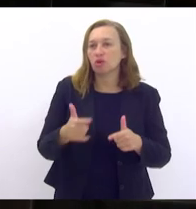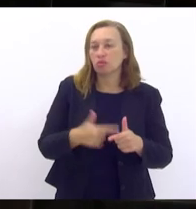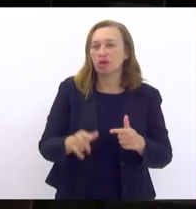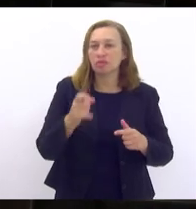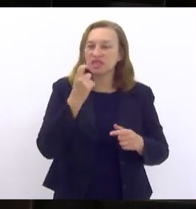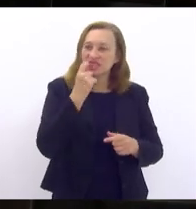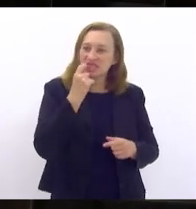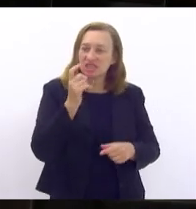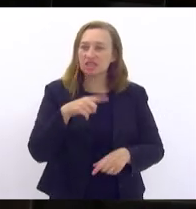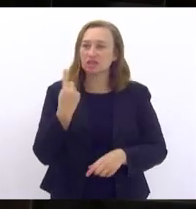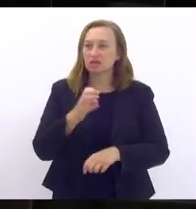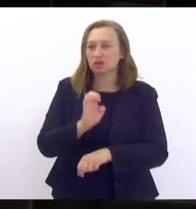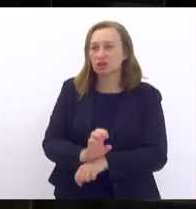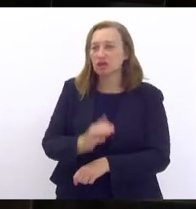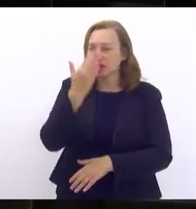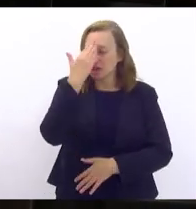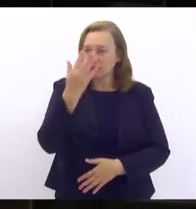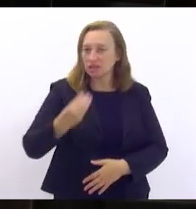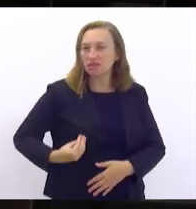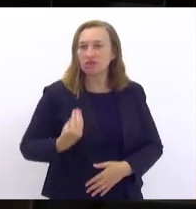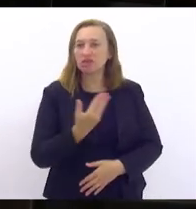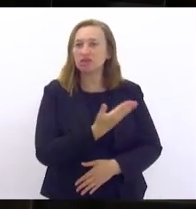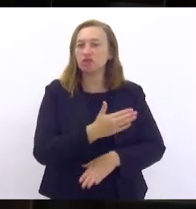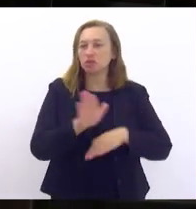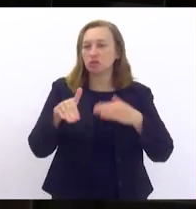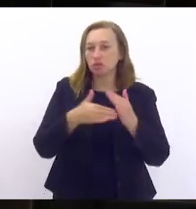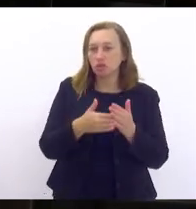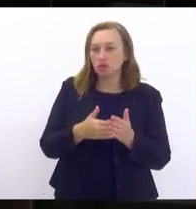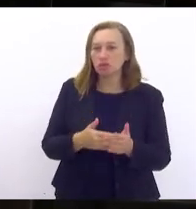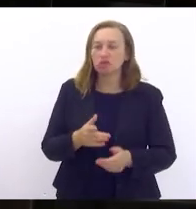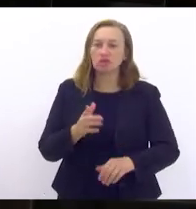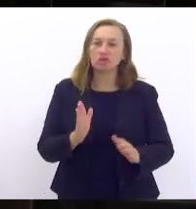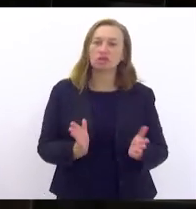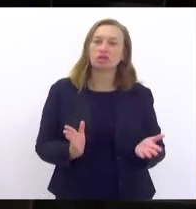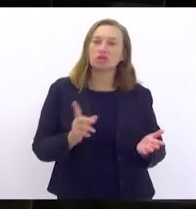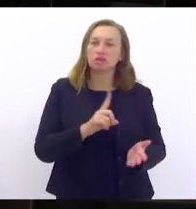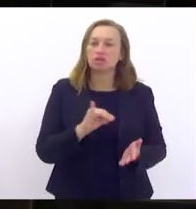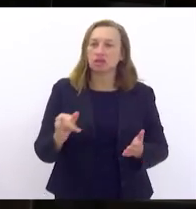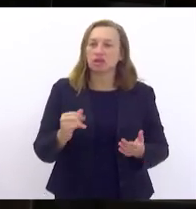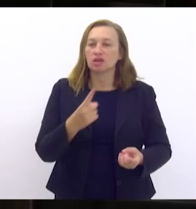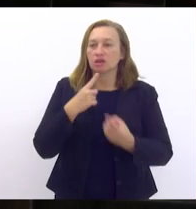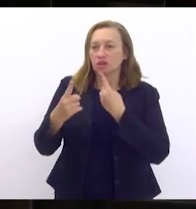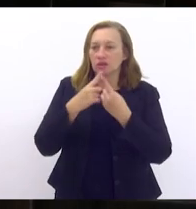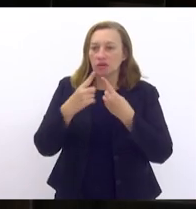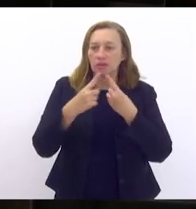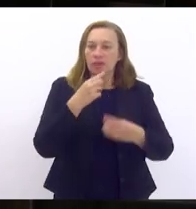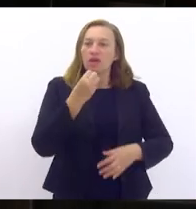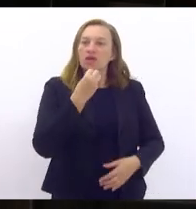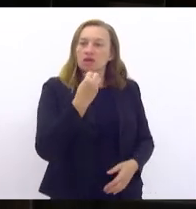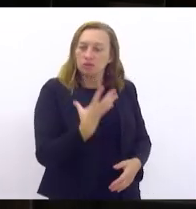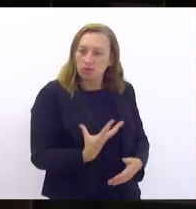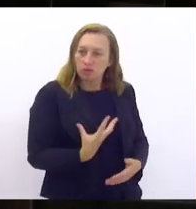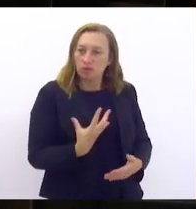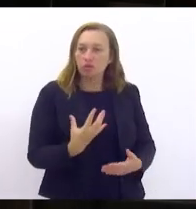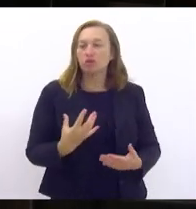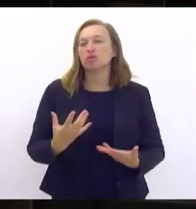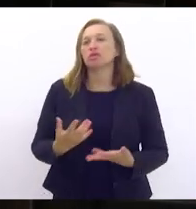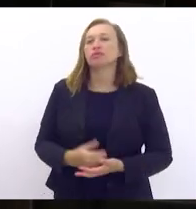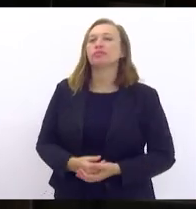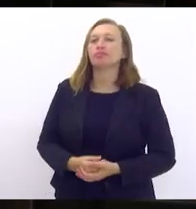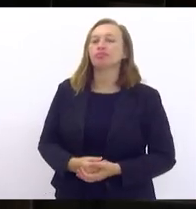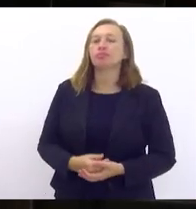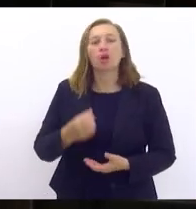agradeço a presença de todos nesse evento e desejo que nossos debates sejam produtivos e inspiradores